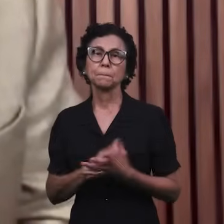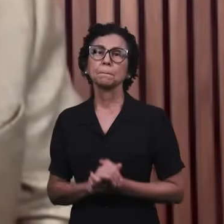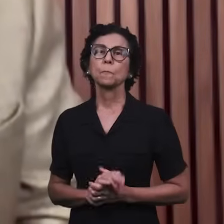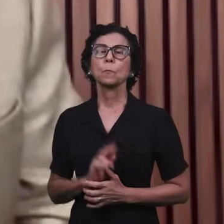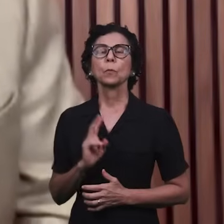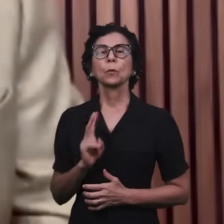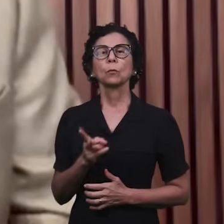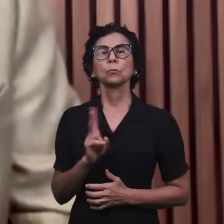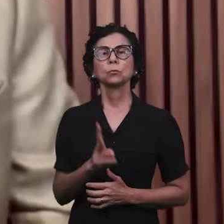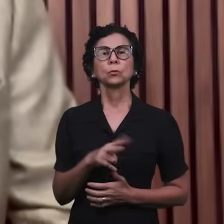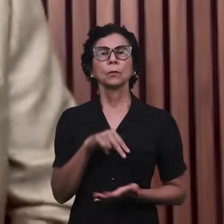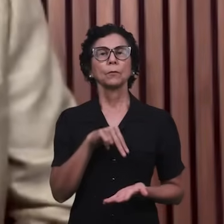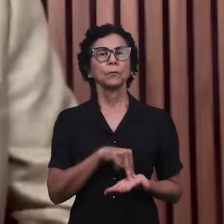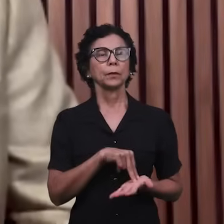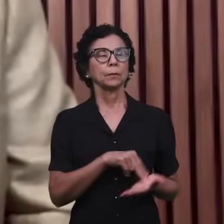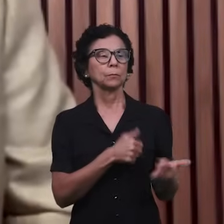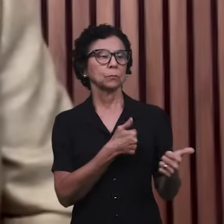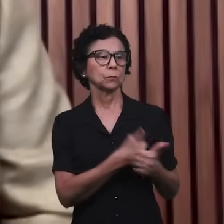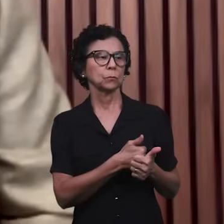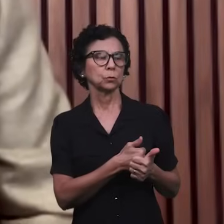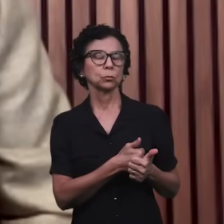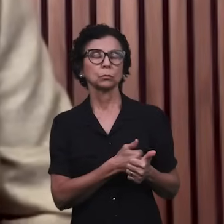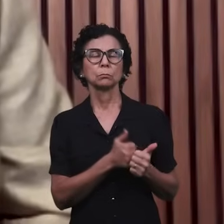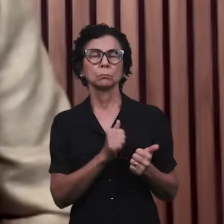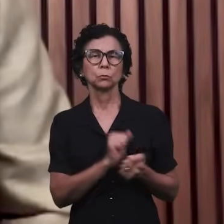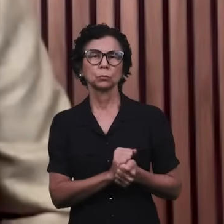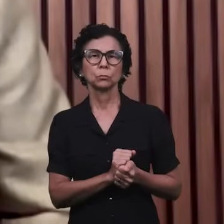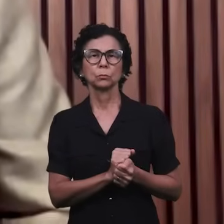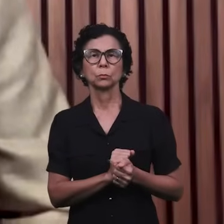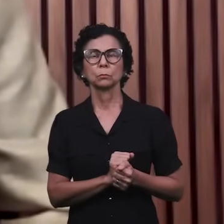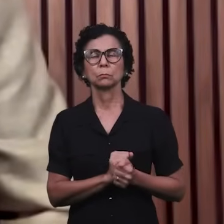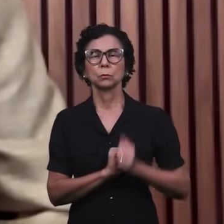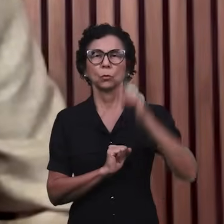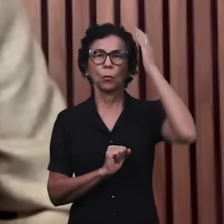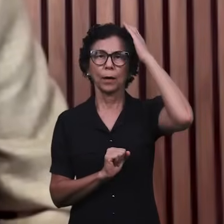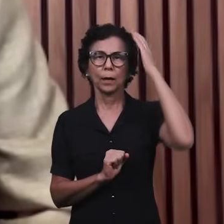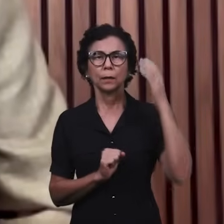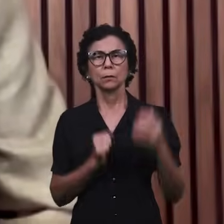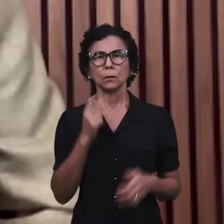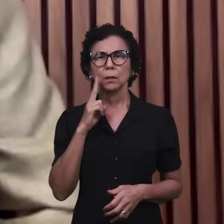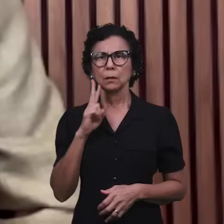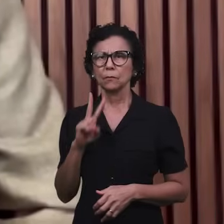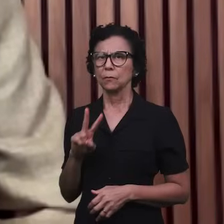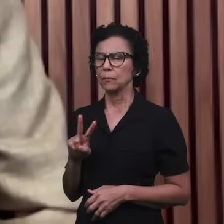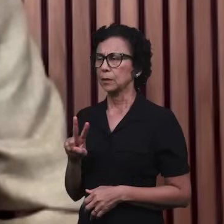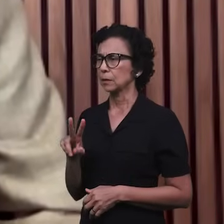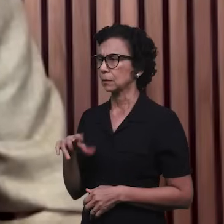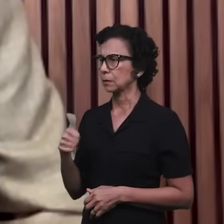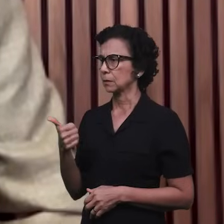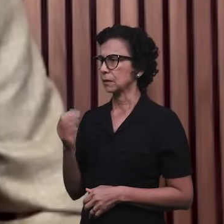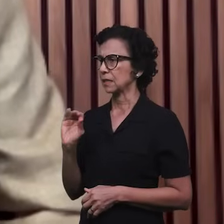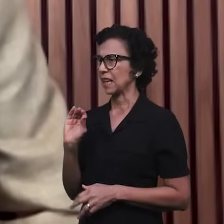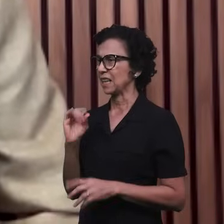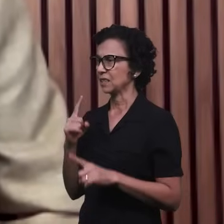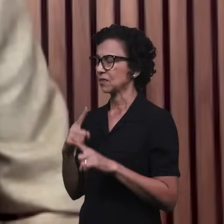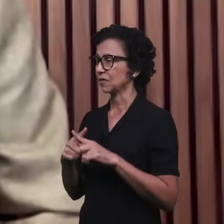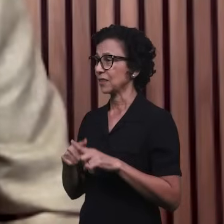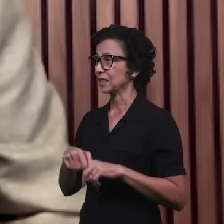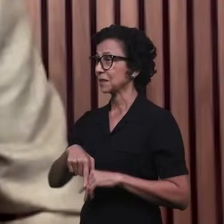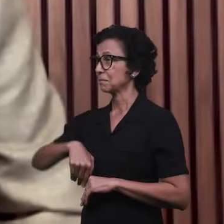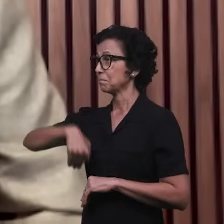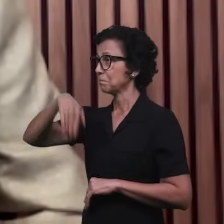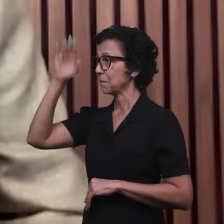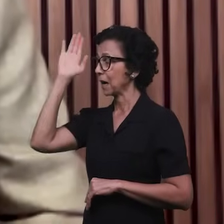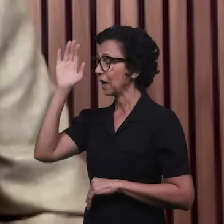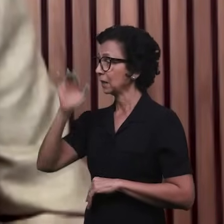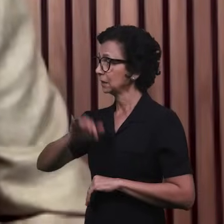Azarias permaneceram diante do rei. Então, quando ele acha eles 10 vezes mais doutos,